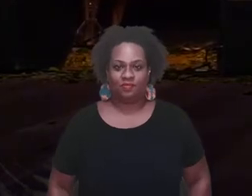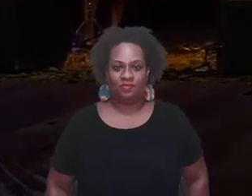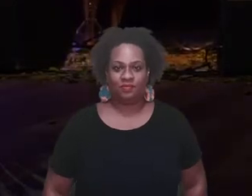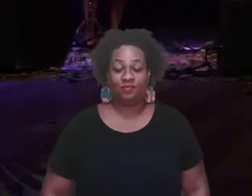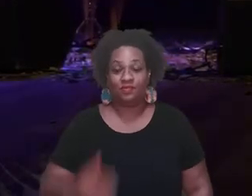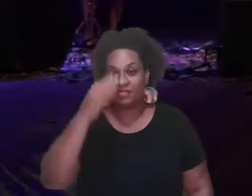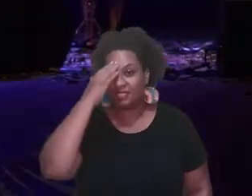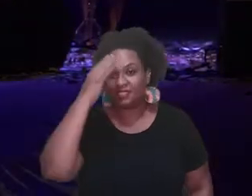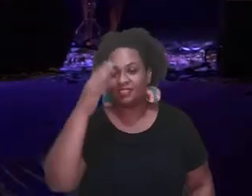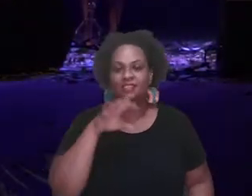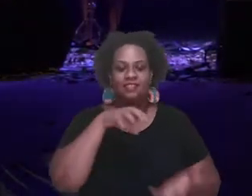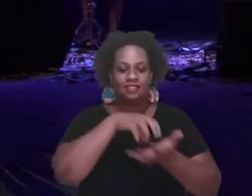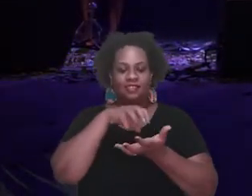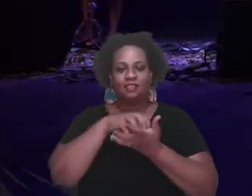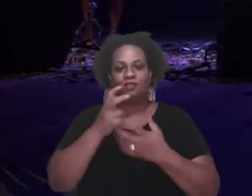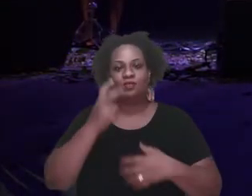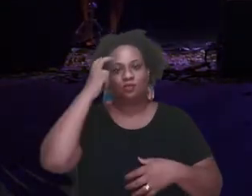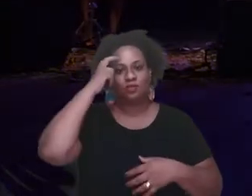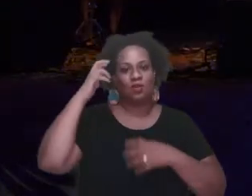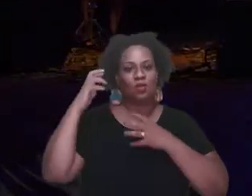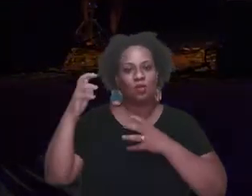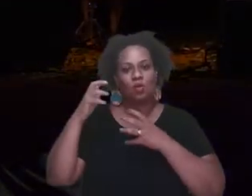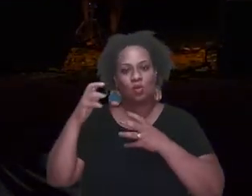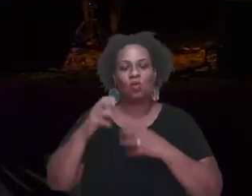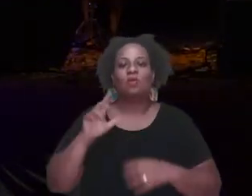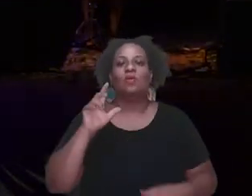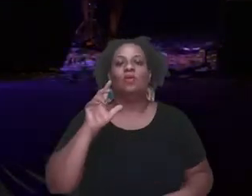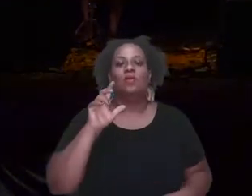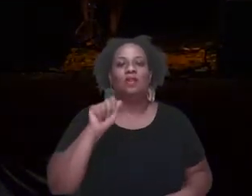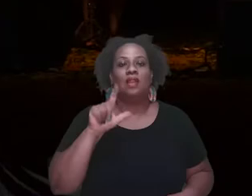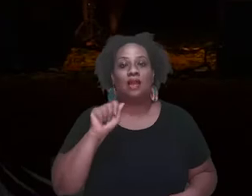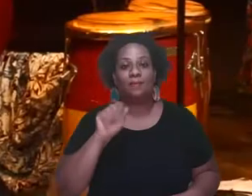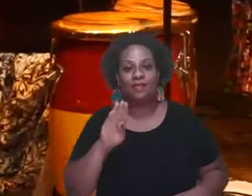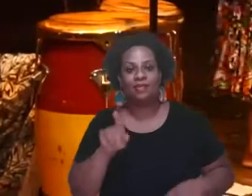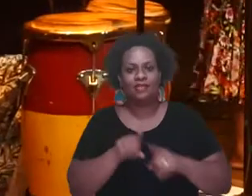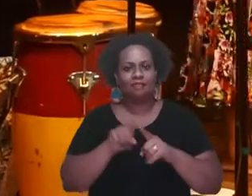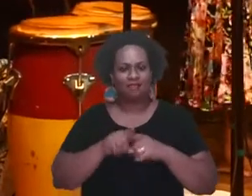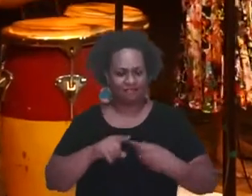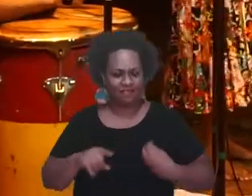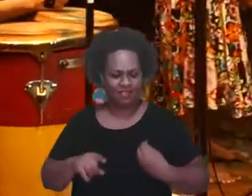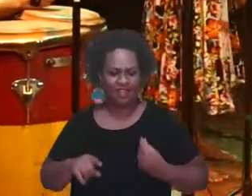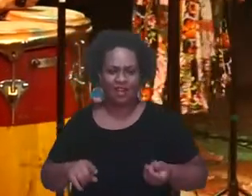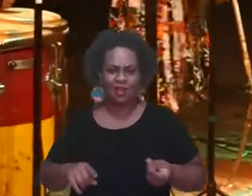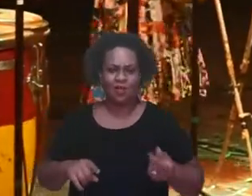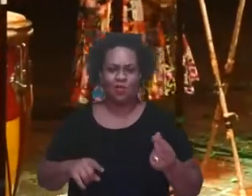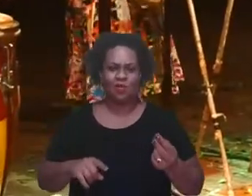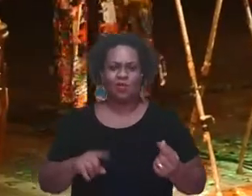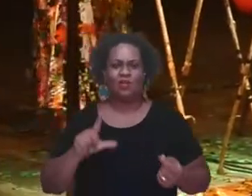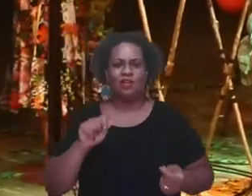acontecendo ao centro cultural corpo do vingada lave também vida longa labneh